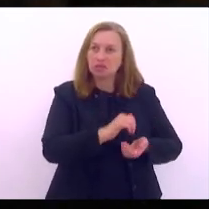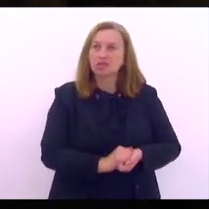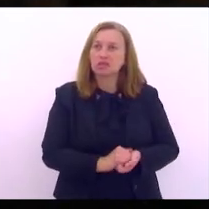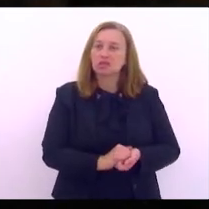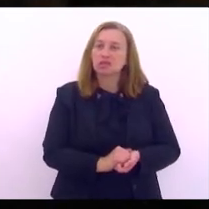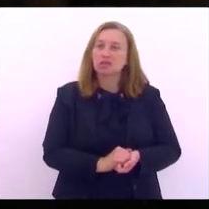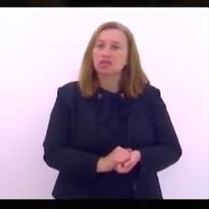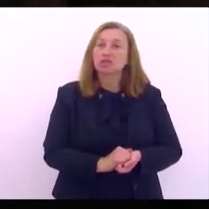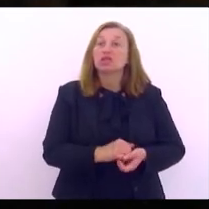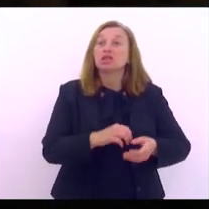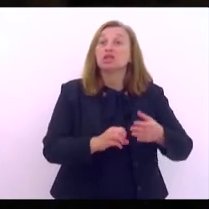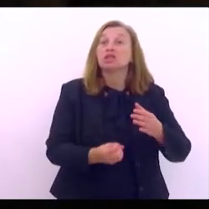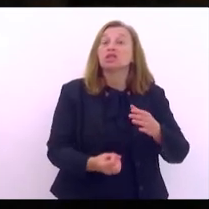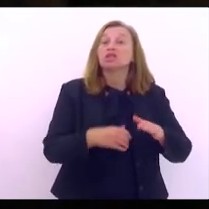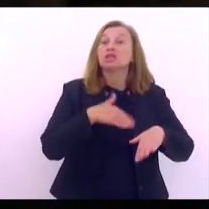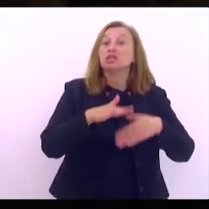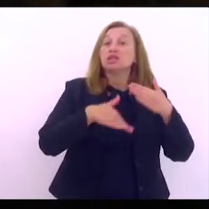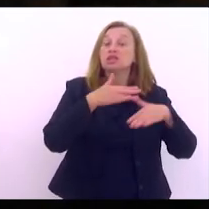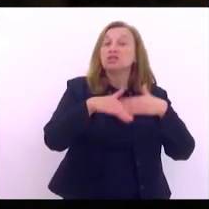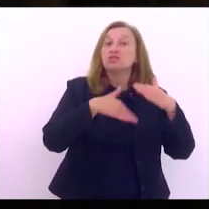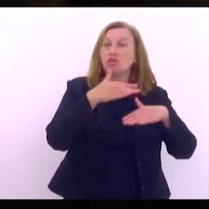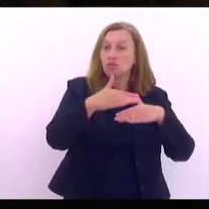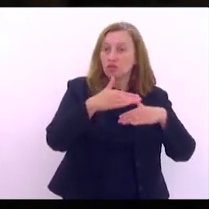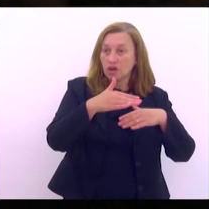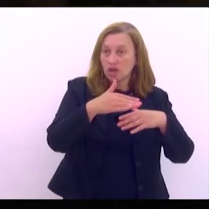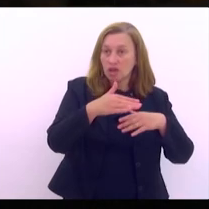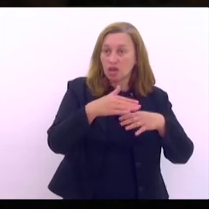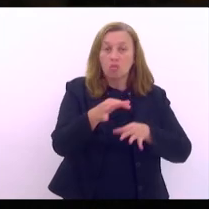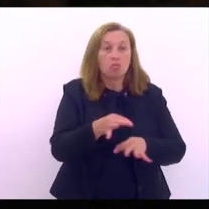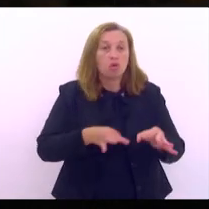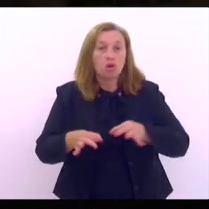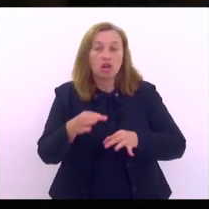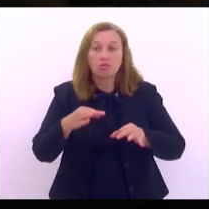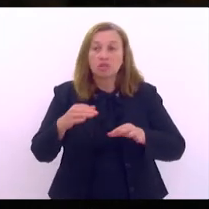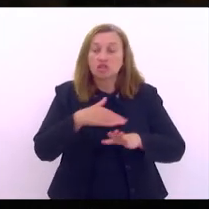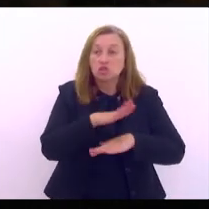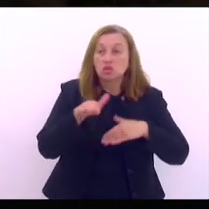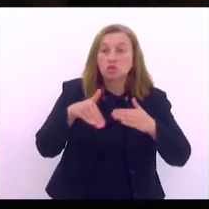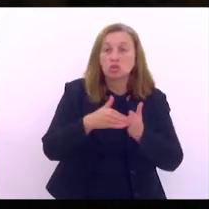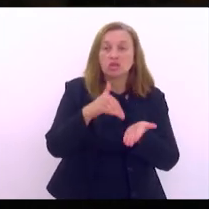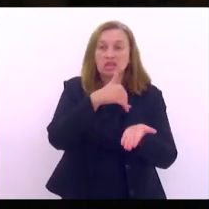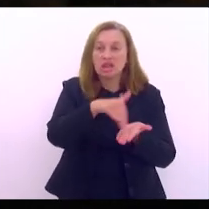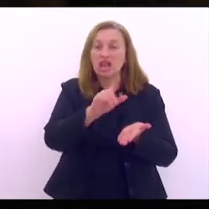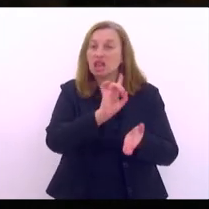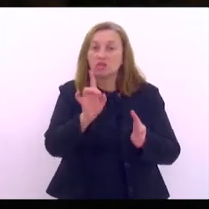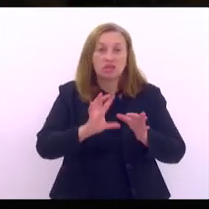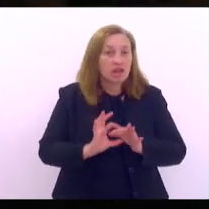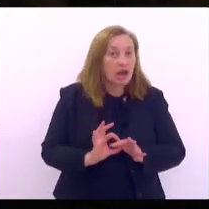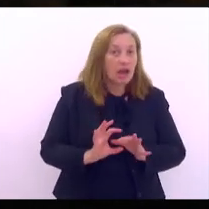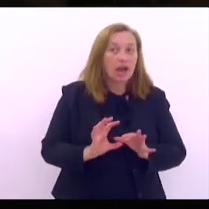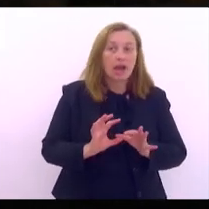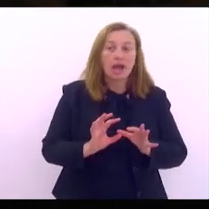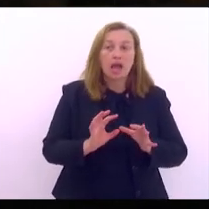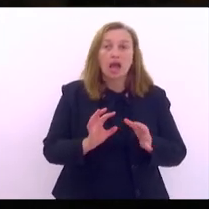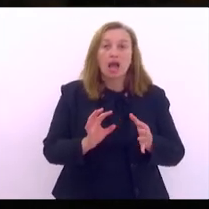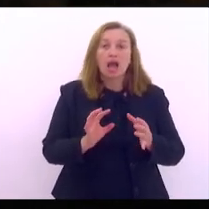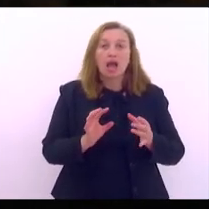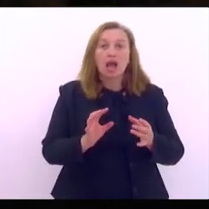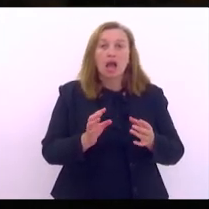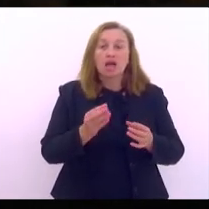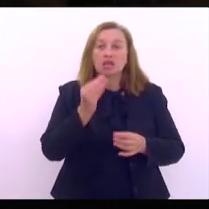desenvolver um programa dentro de toda a secretaria dizendo que não será permitida qualquer manifestação de